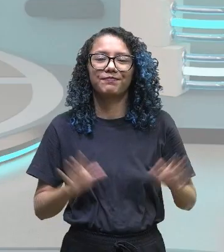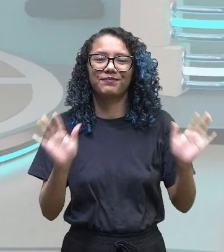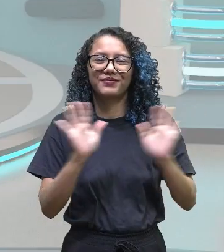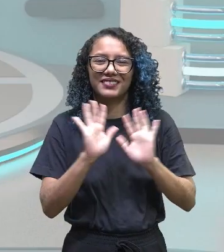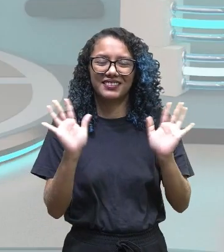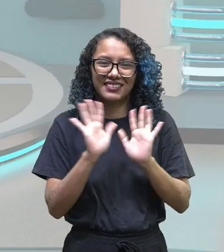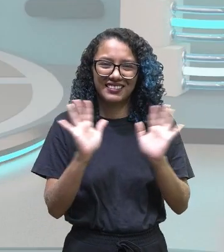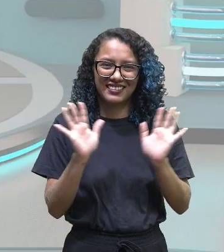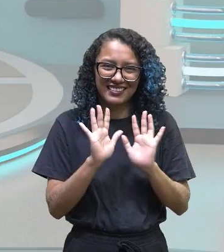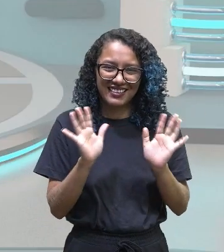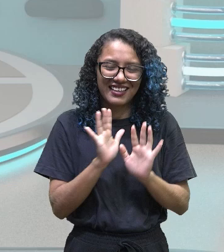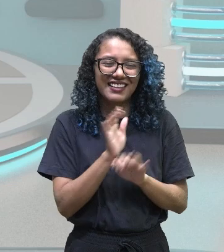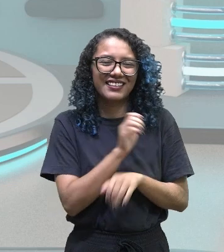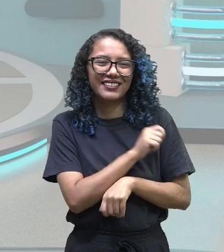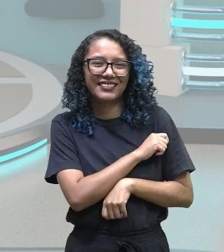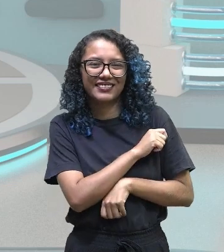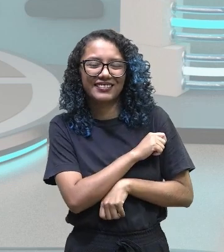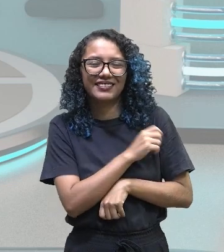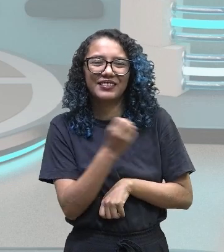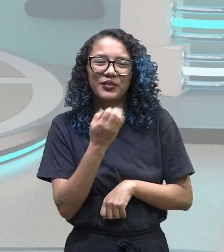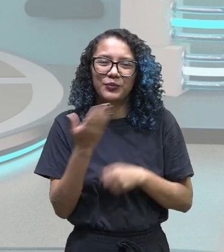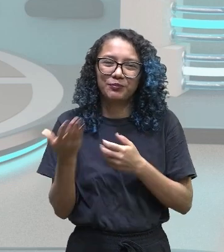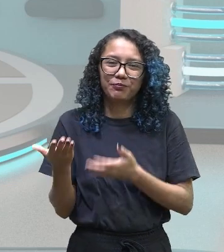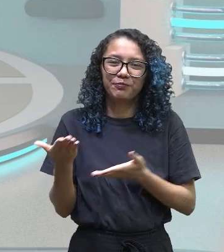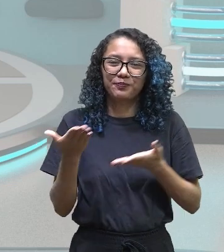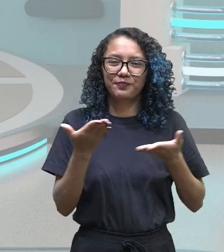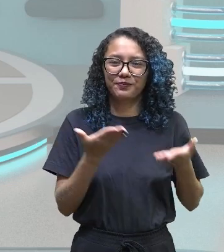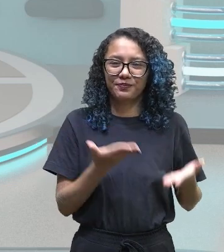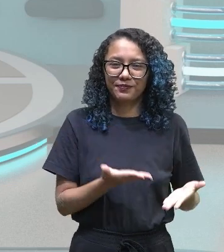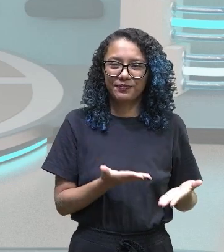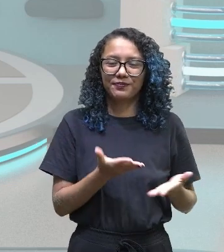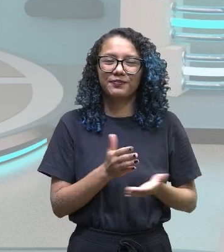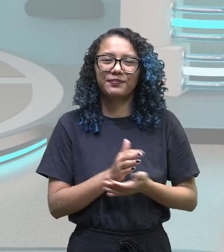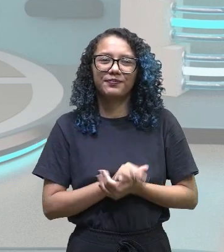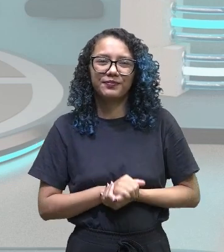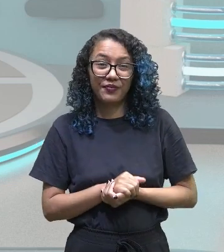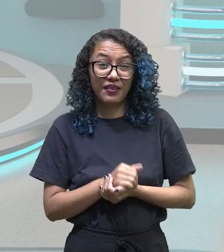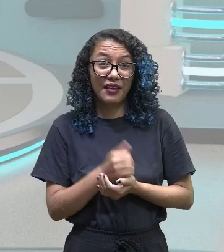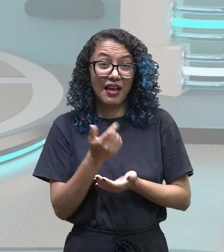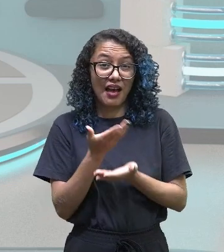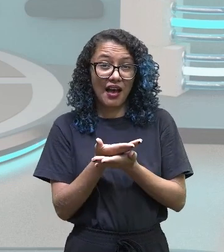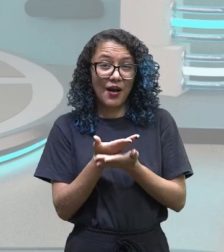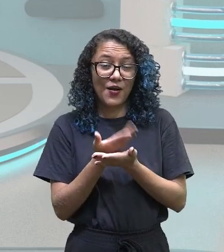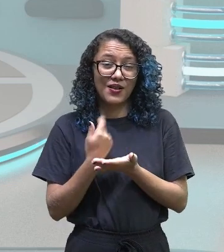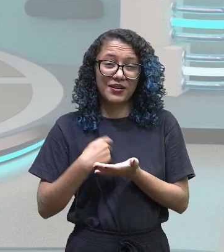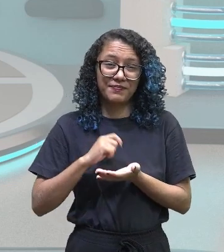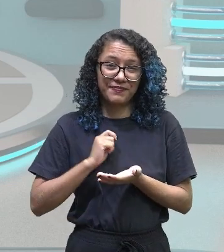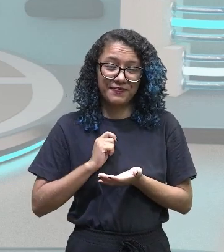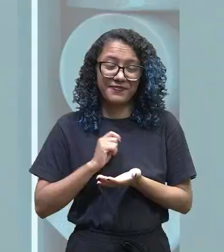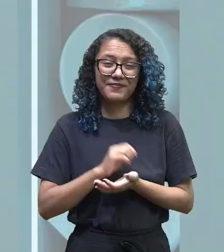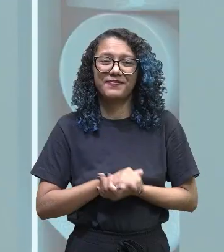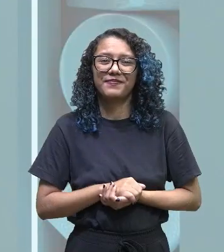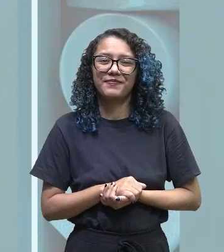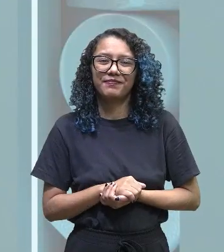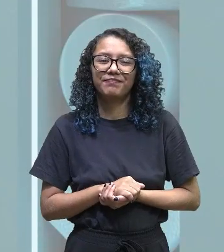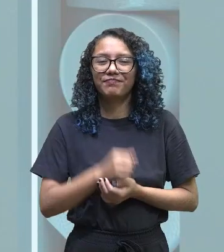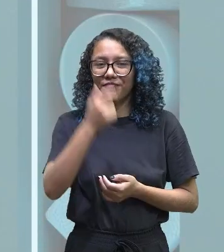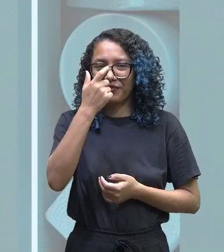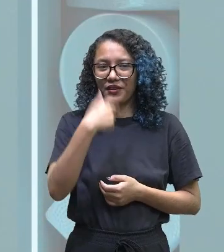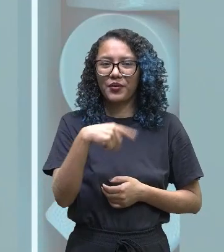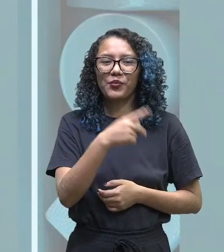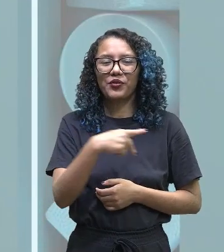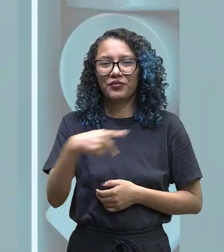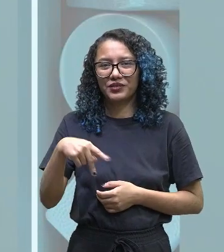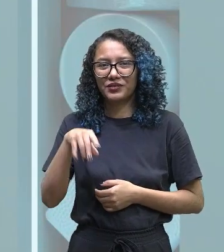Hola, hola mis queridos, sean todos muy bienvenidos a nuestra clase de lengua española. Eu sou a